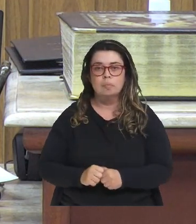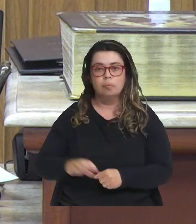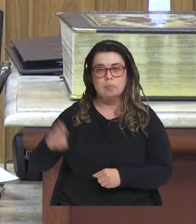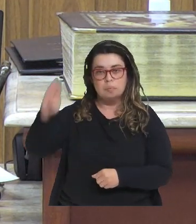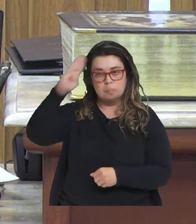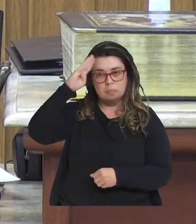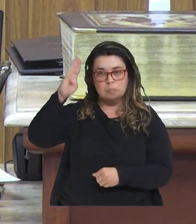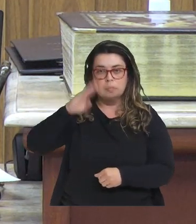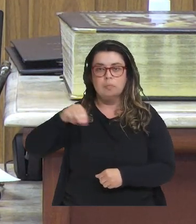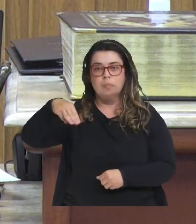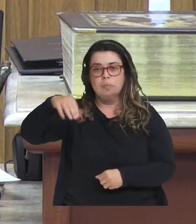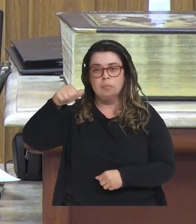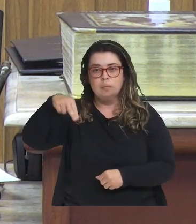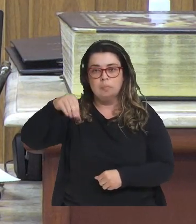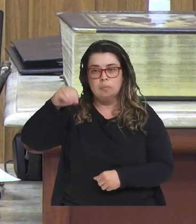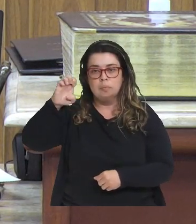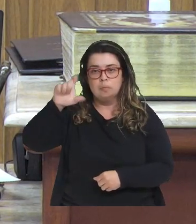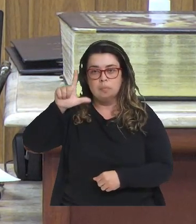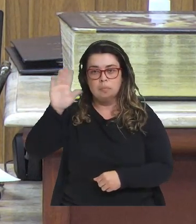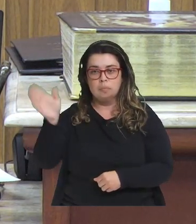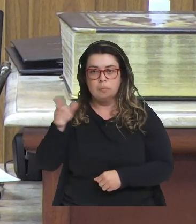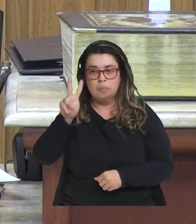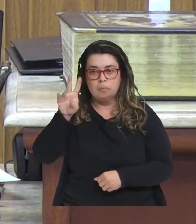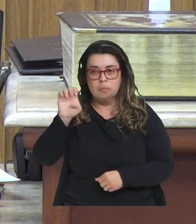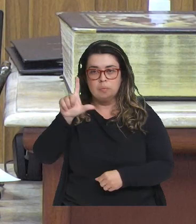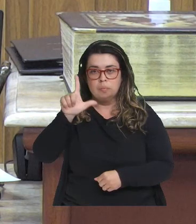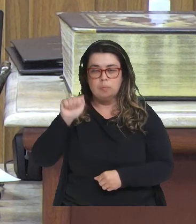Vela. Ofício número